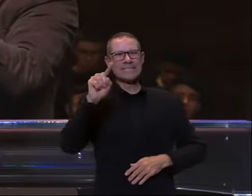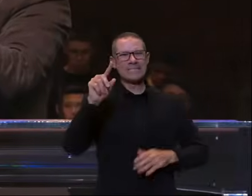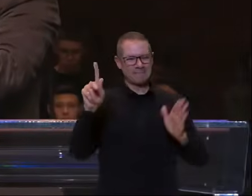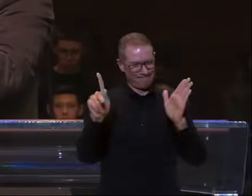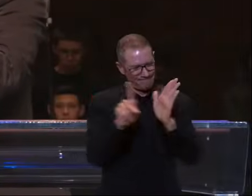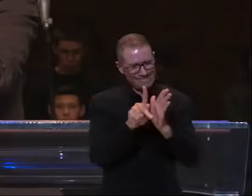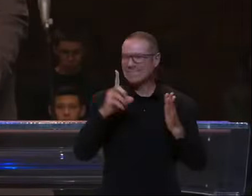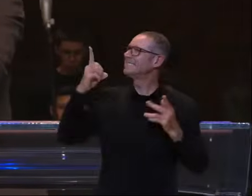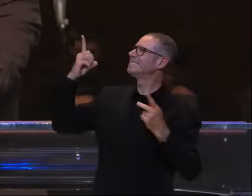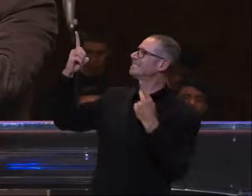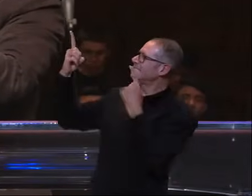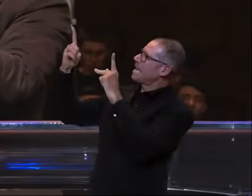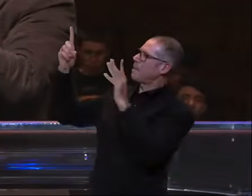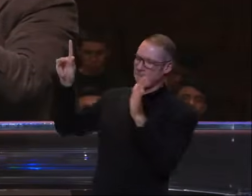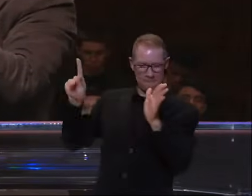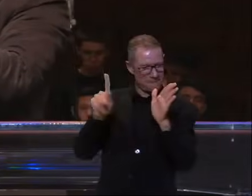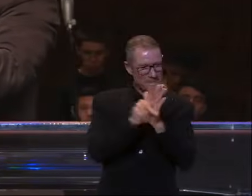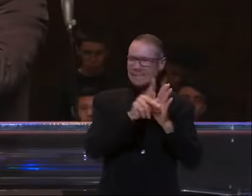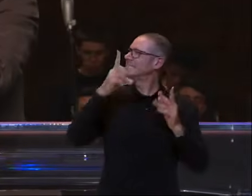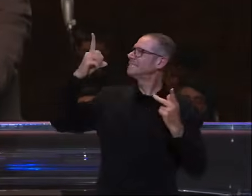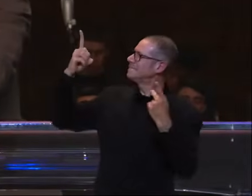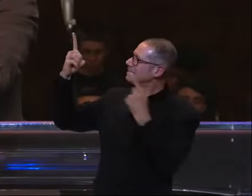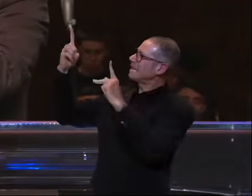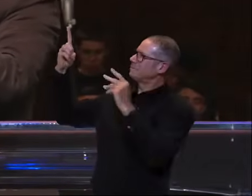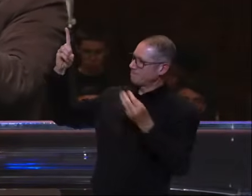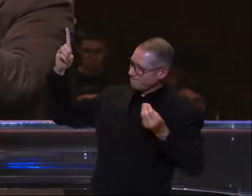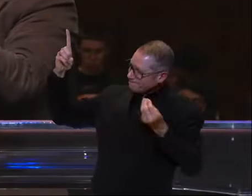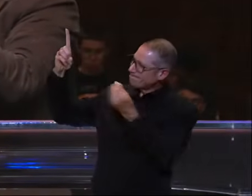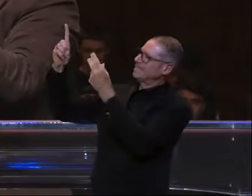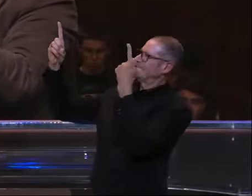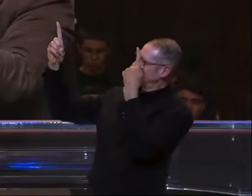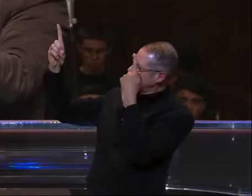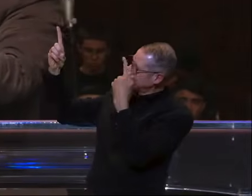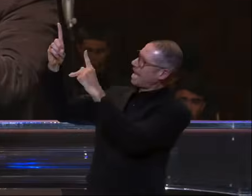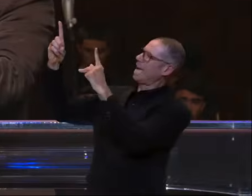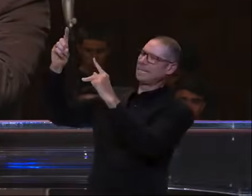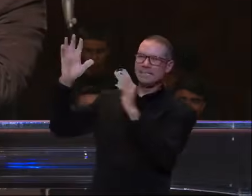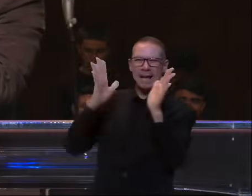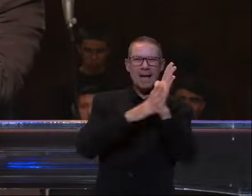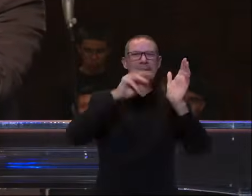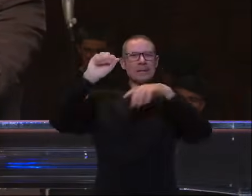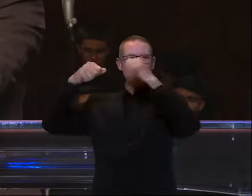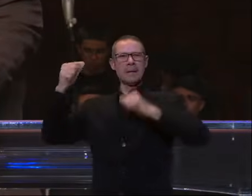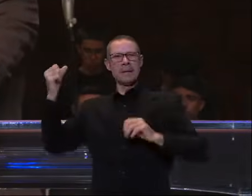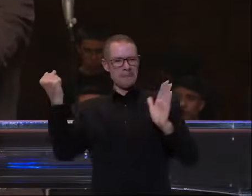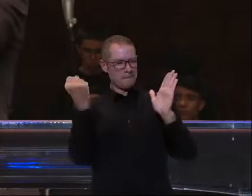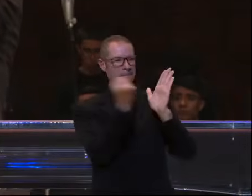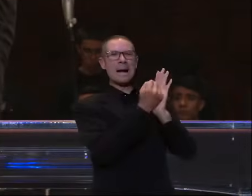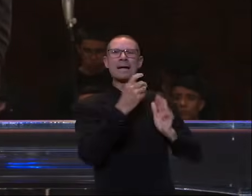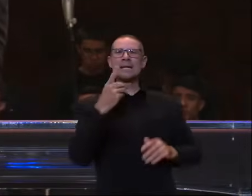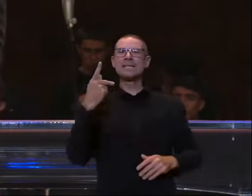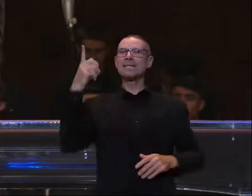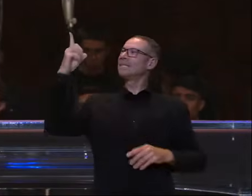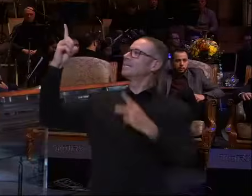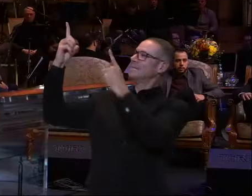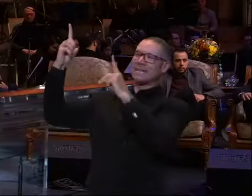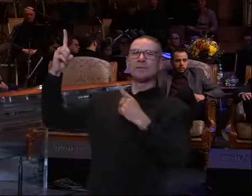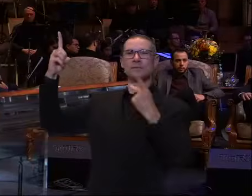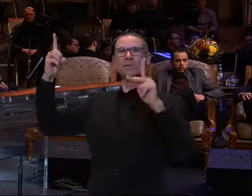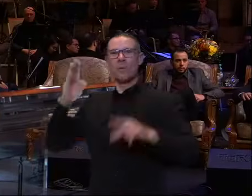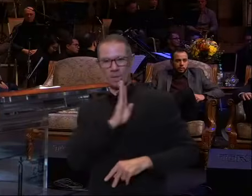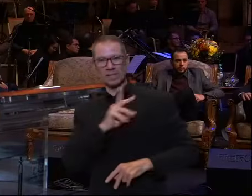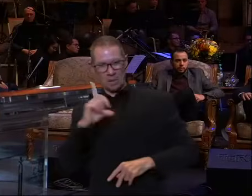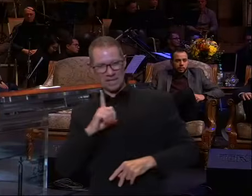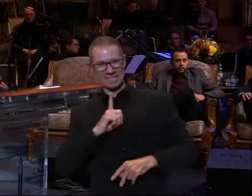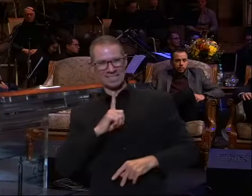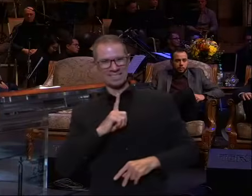dele, você pertence a Ele, você é propriedade dele. Aleluia, tem uma marca de Deus aí no teu coração, na tua vida, existe